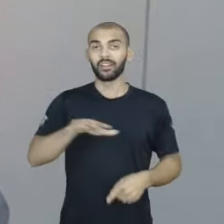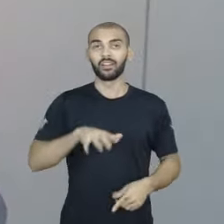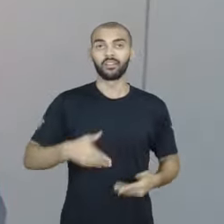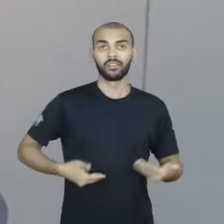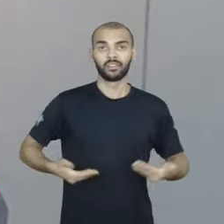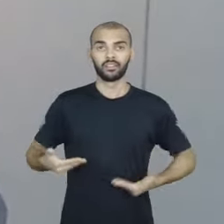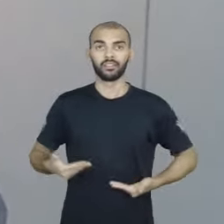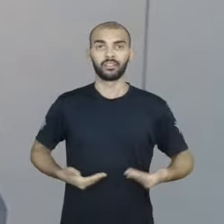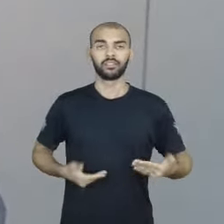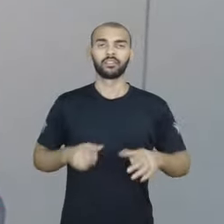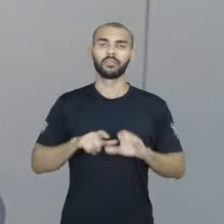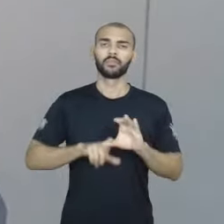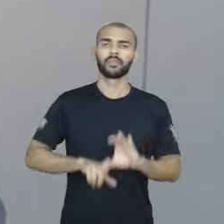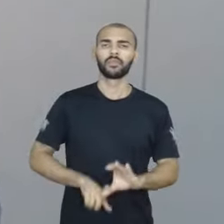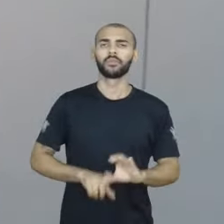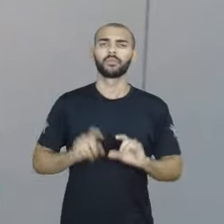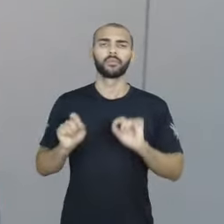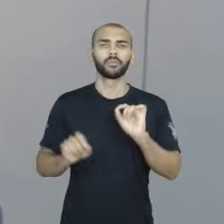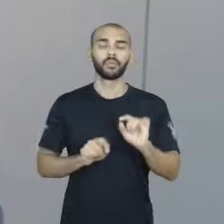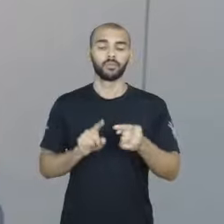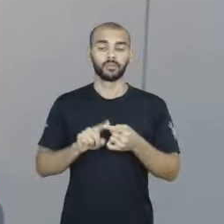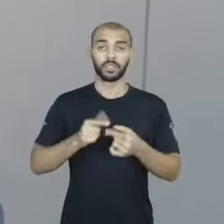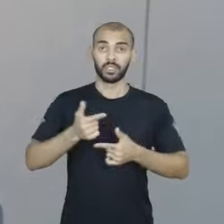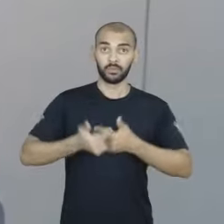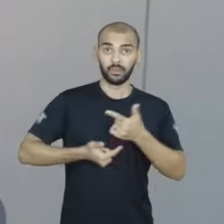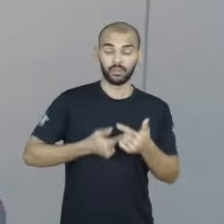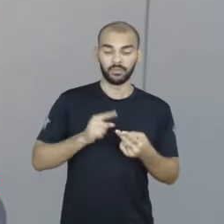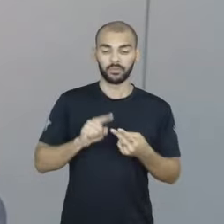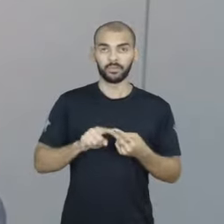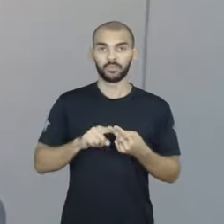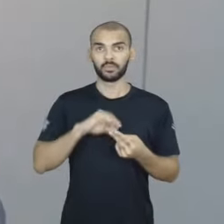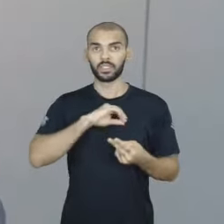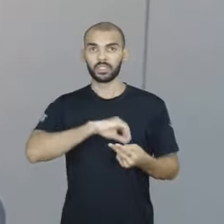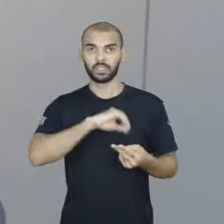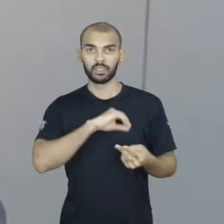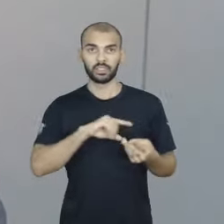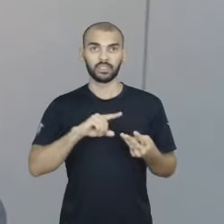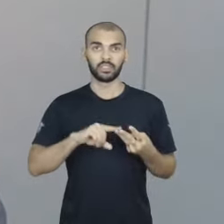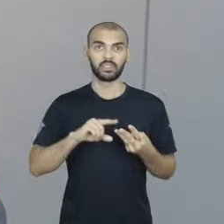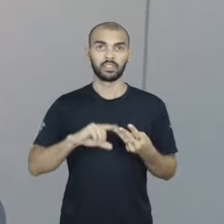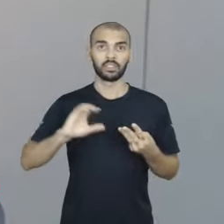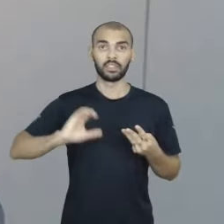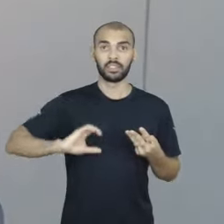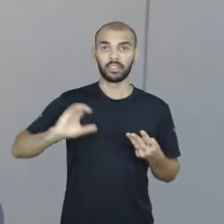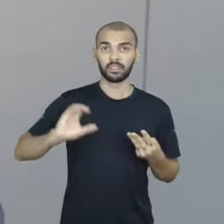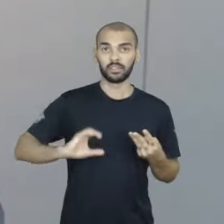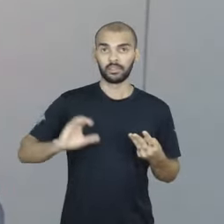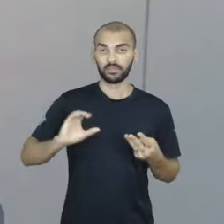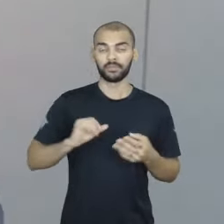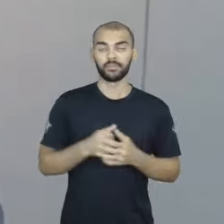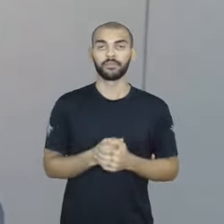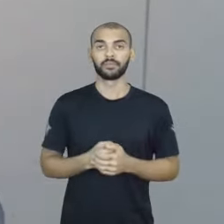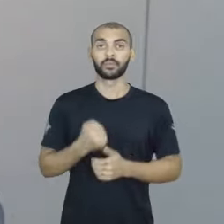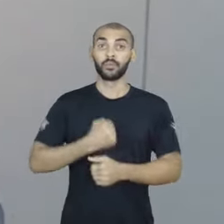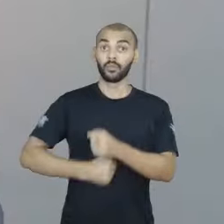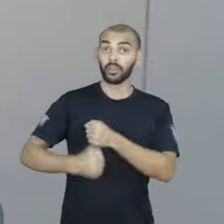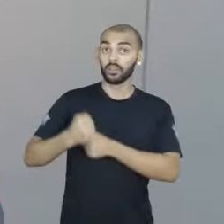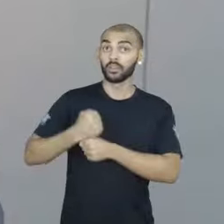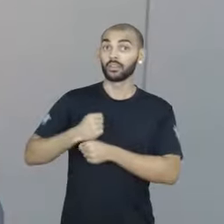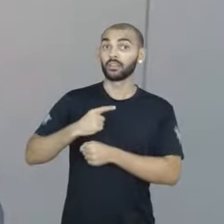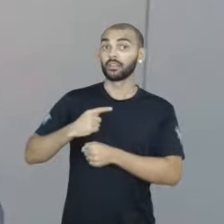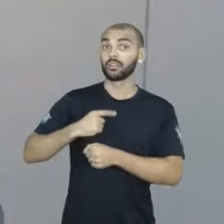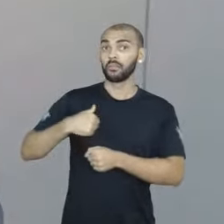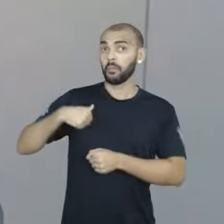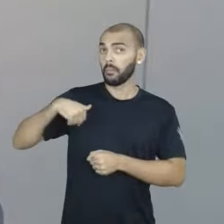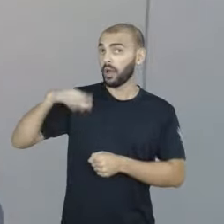emprego, renda e crédito. E ano passado nós tivemos o maior crescimento no rendimento do trabalho nas